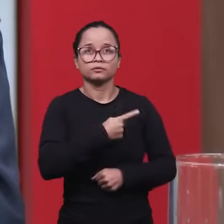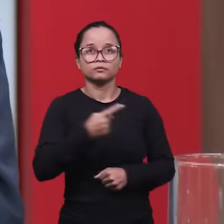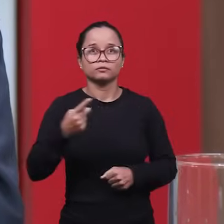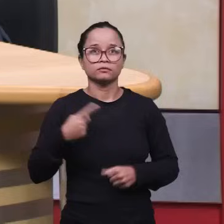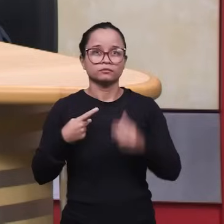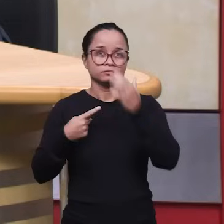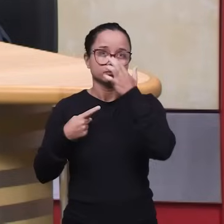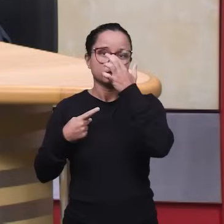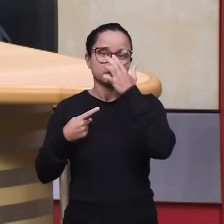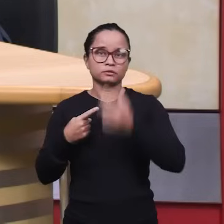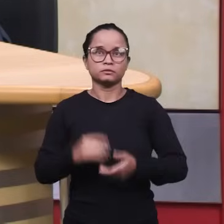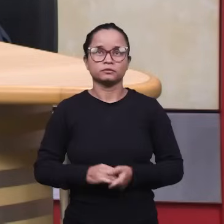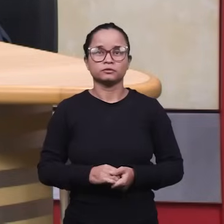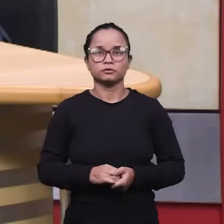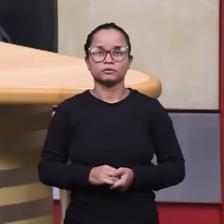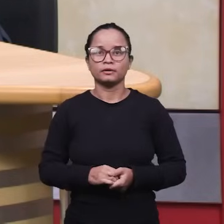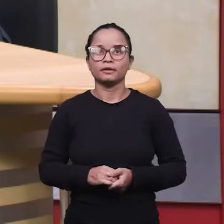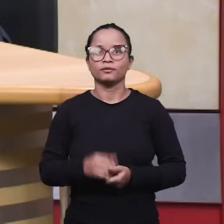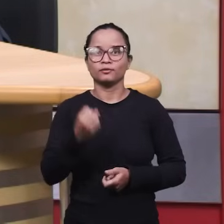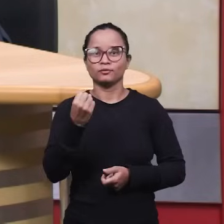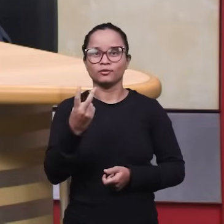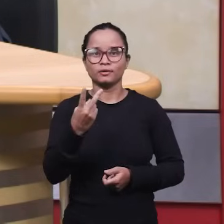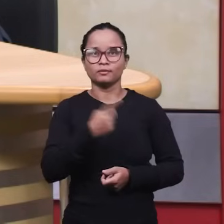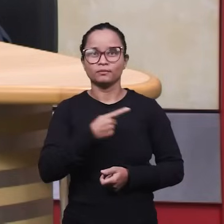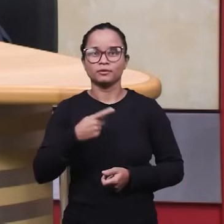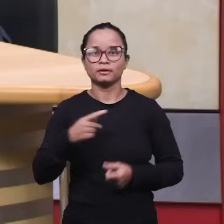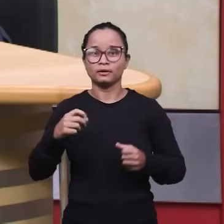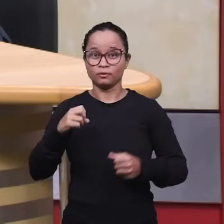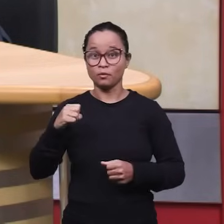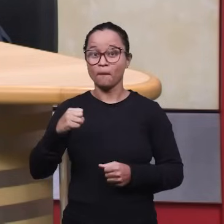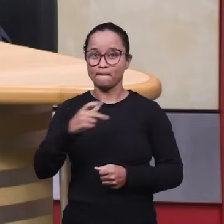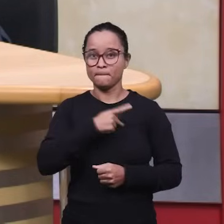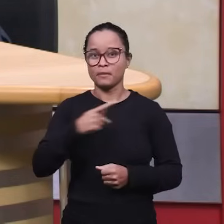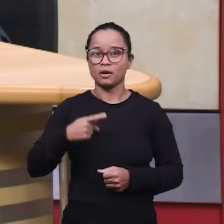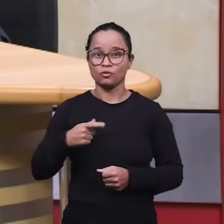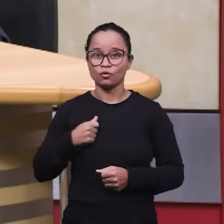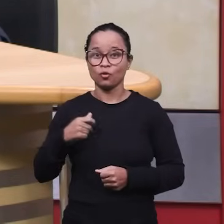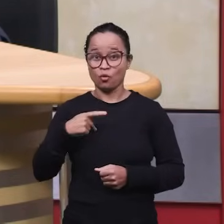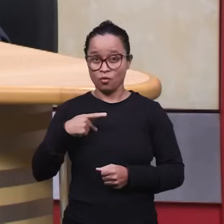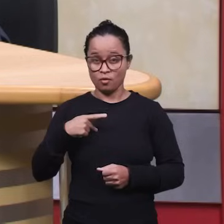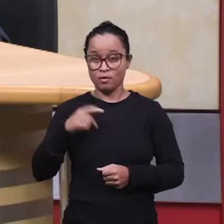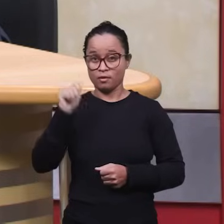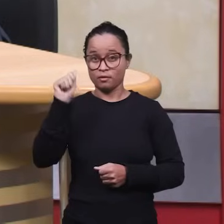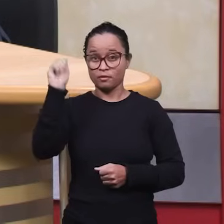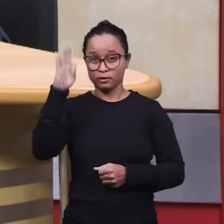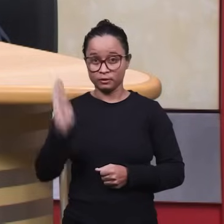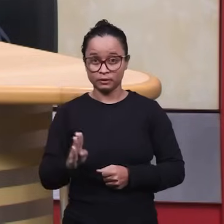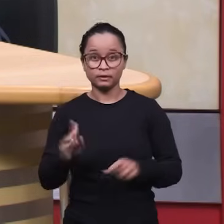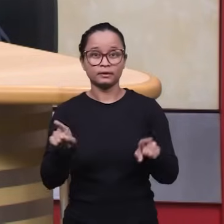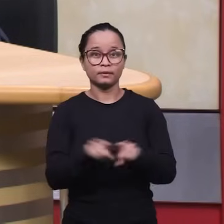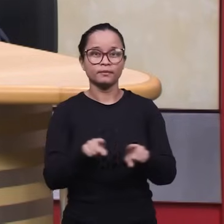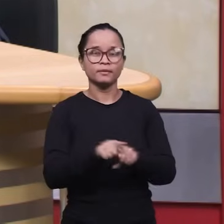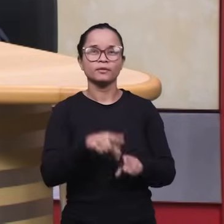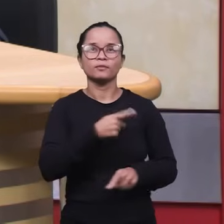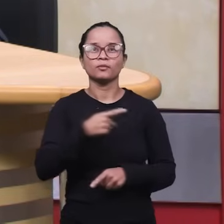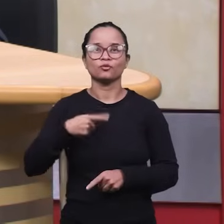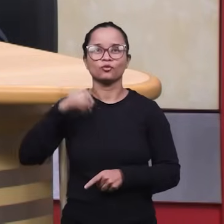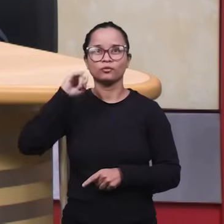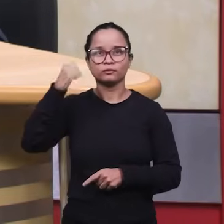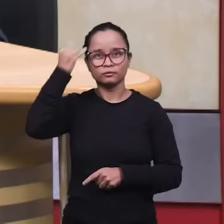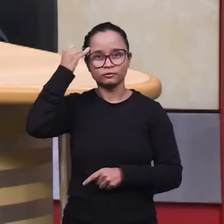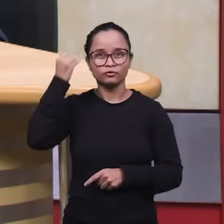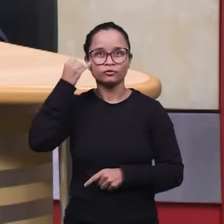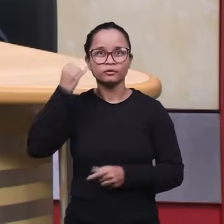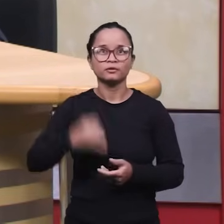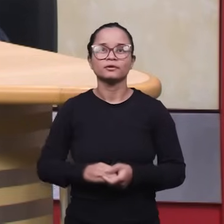pastor. Eu esqueci de apresentar os dois pastores, pastor Alexandre Brasil. O pastor Josias. Vamos começar com o pastor